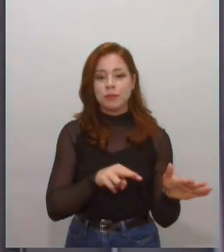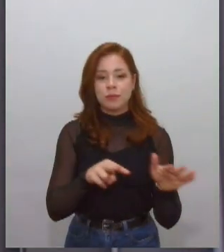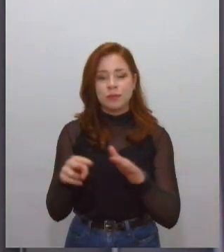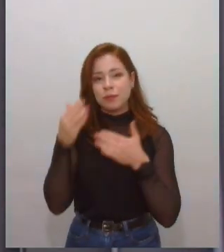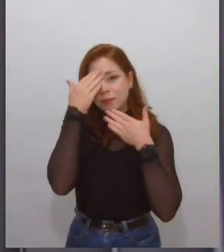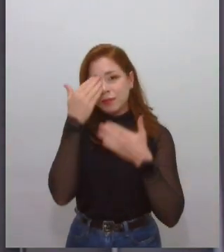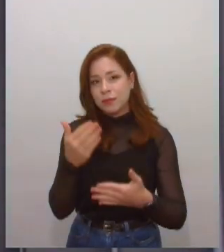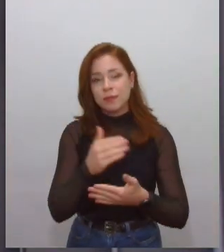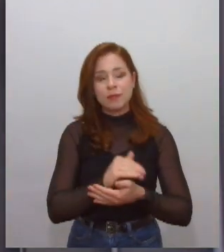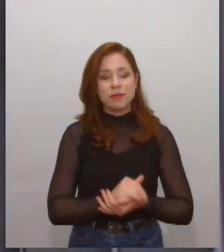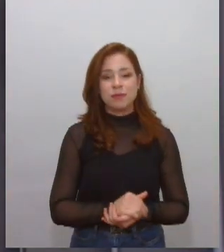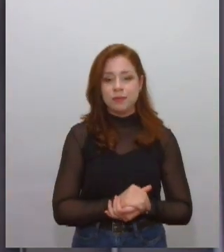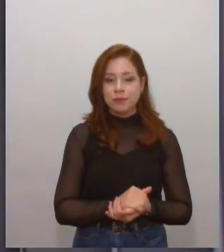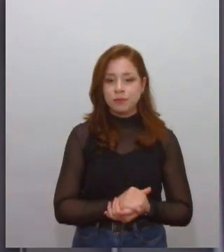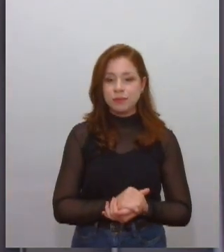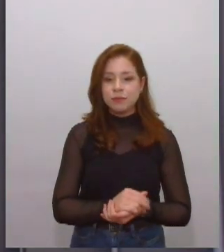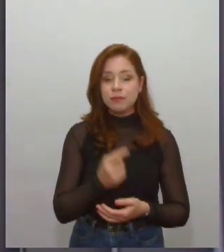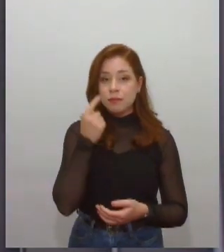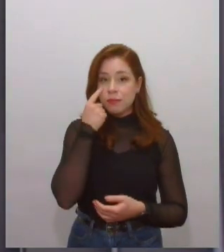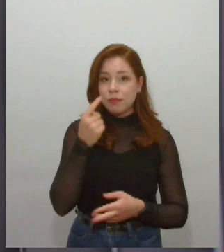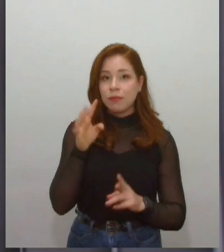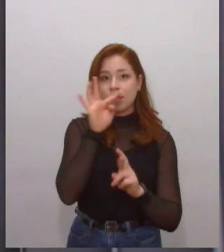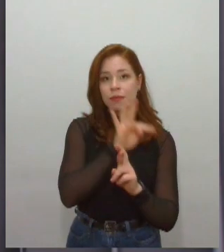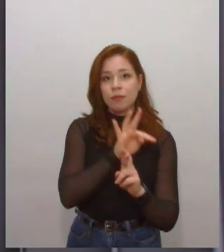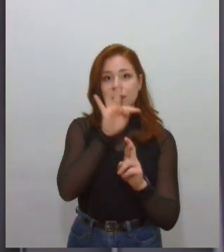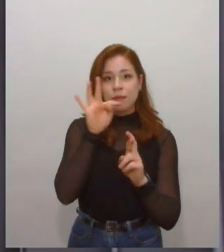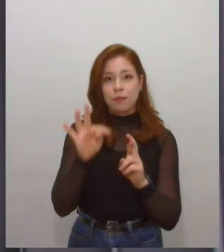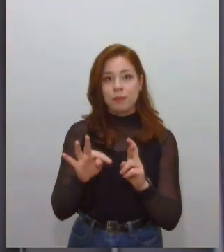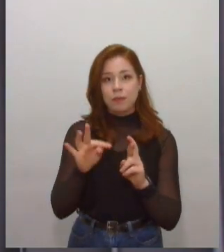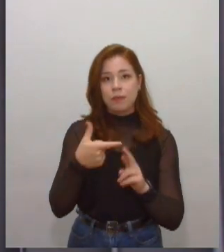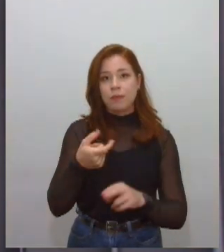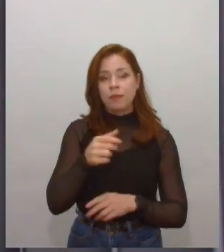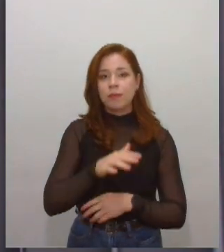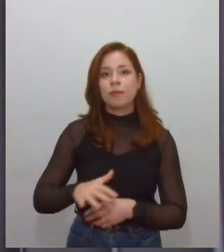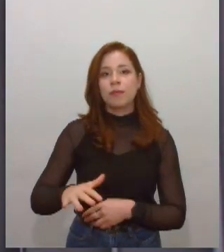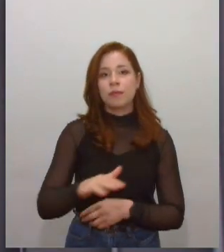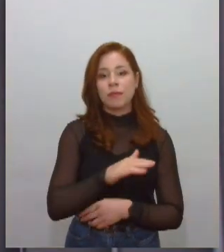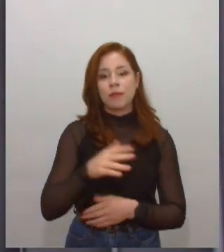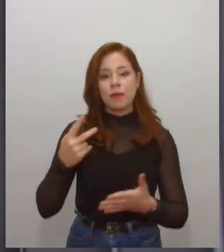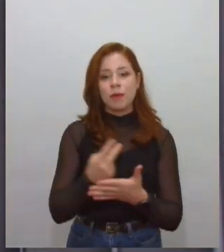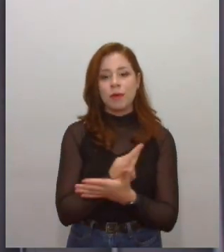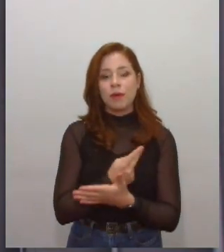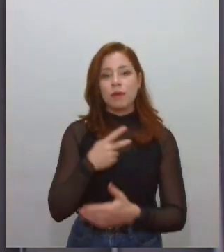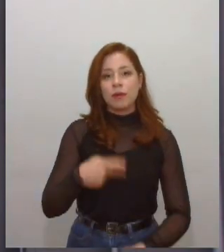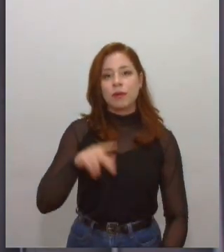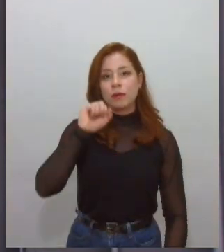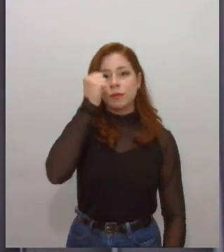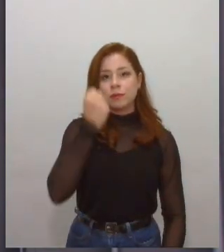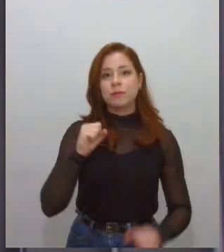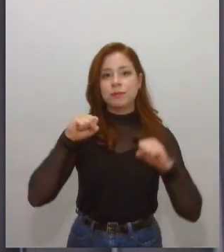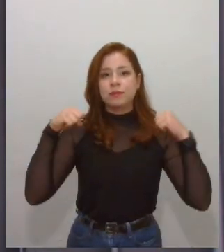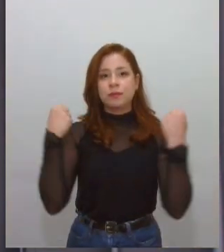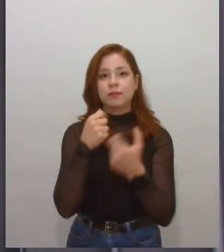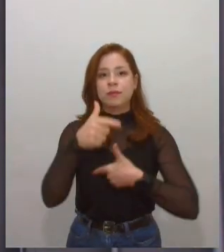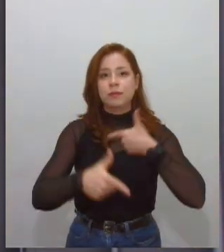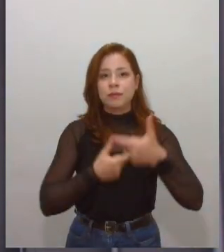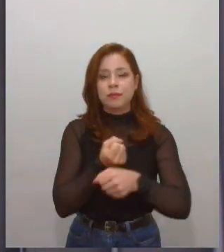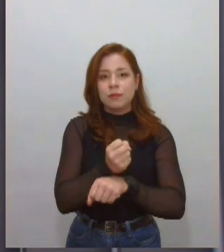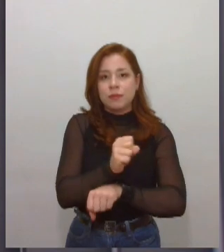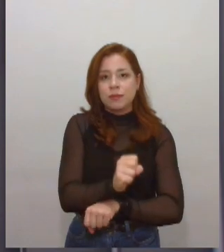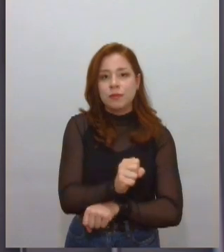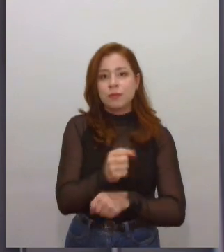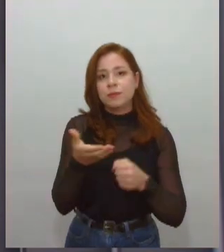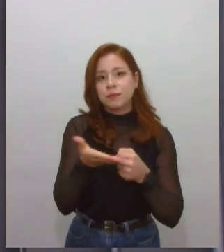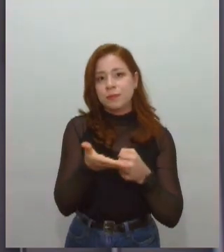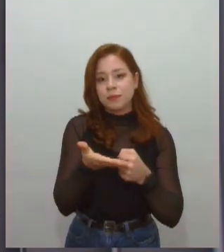E olha, gente, o Tribunal Regional do Trabalho da 20ª Região realizou em Sergipe o seminário Trabalho Escravo Contemporâneo e